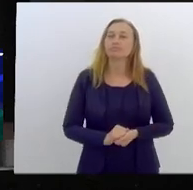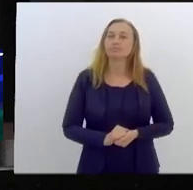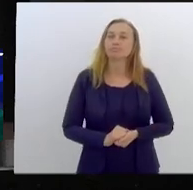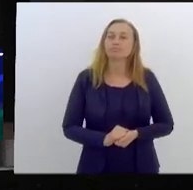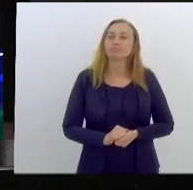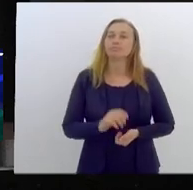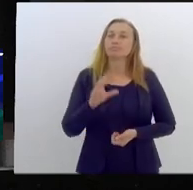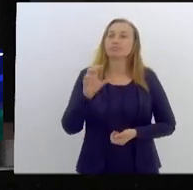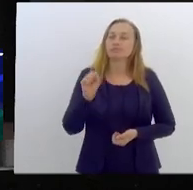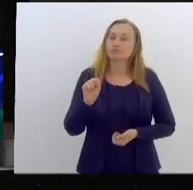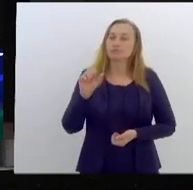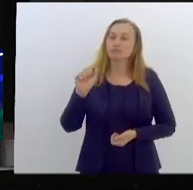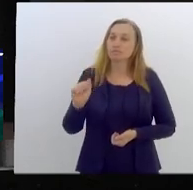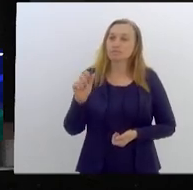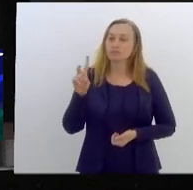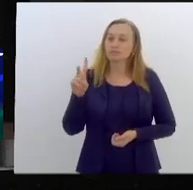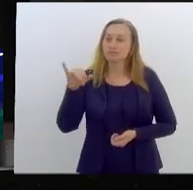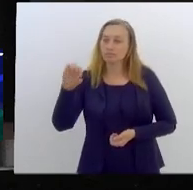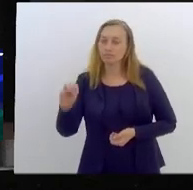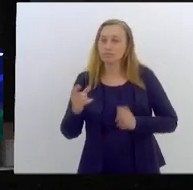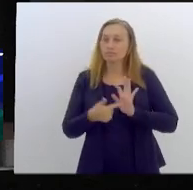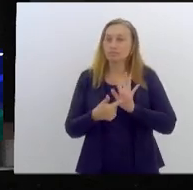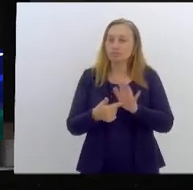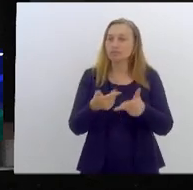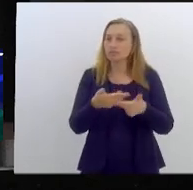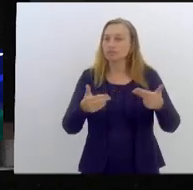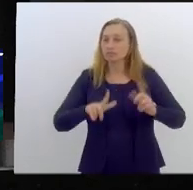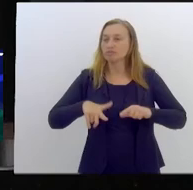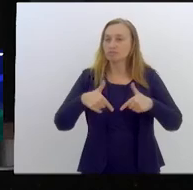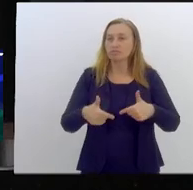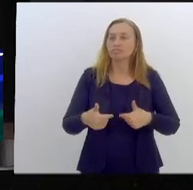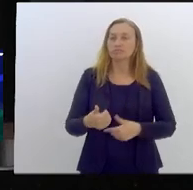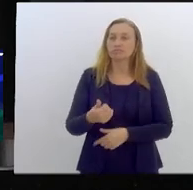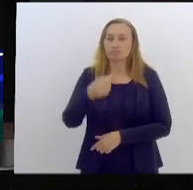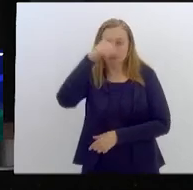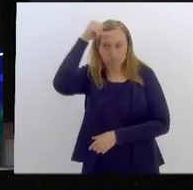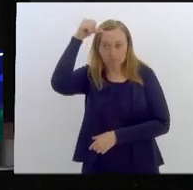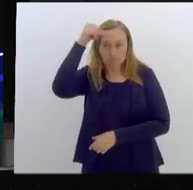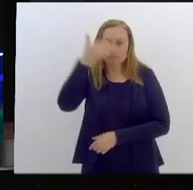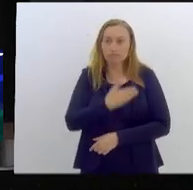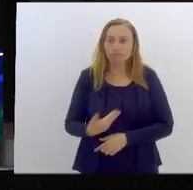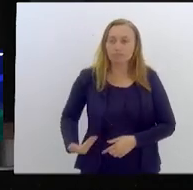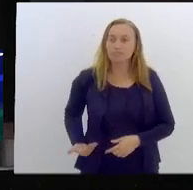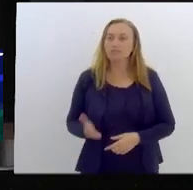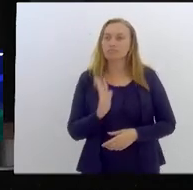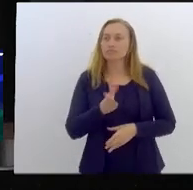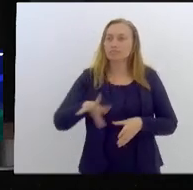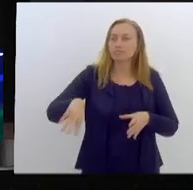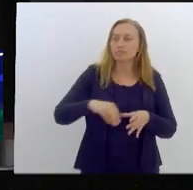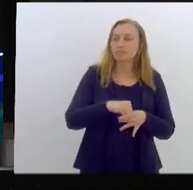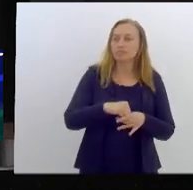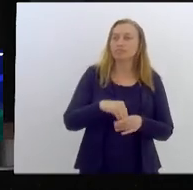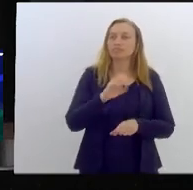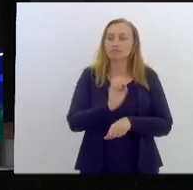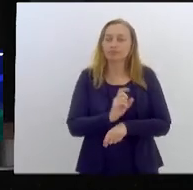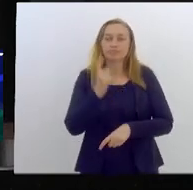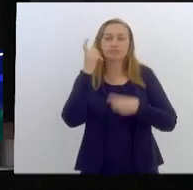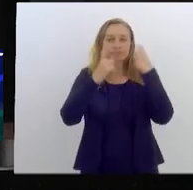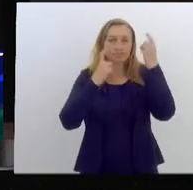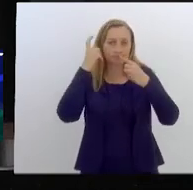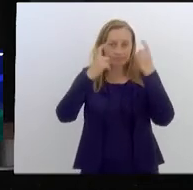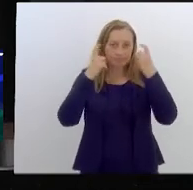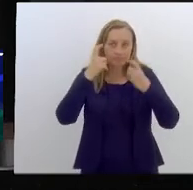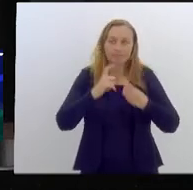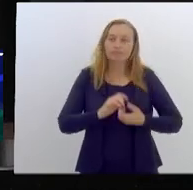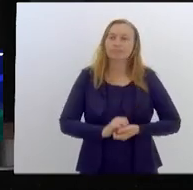nos apresentou uma série de ações que o governador Cláudio Castro já vem implementando no Estado, preocupado que